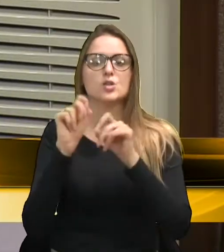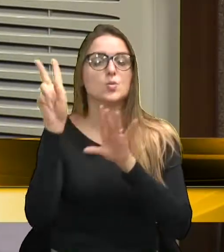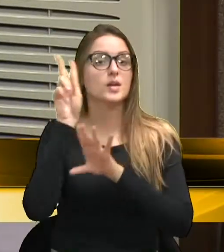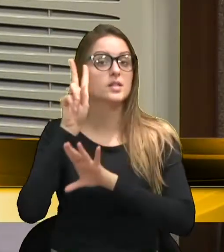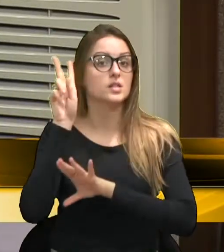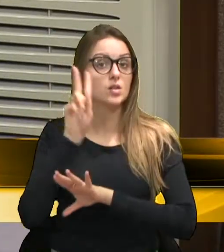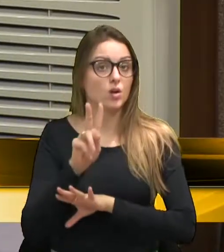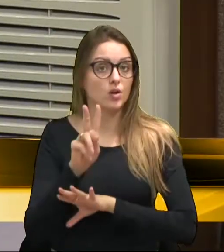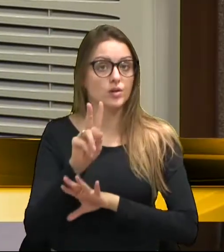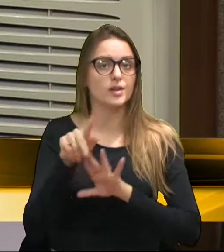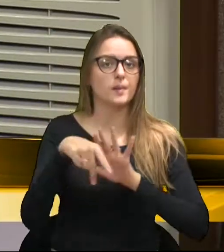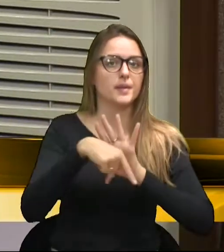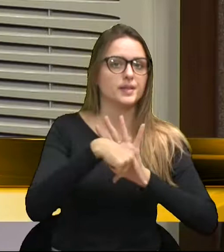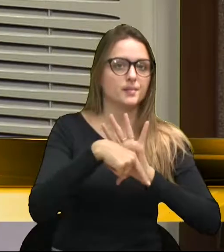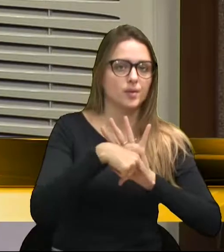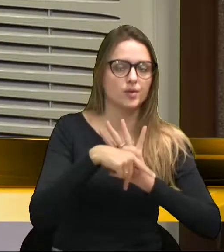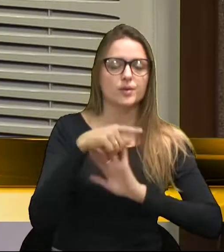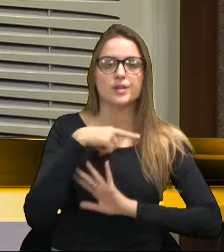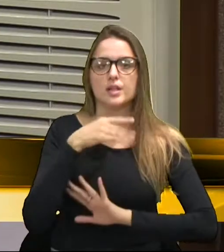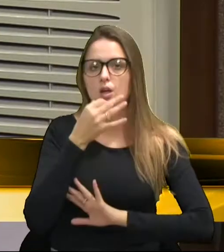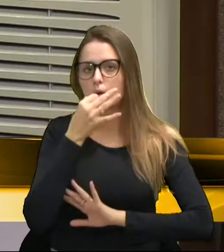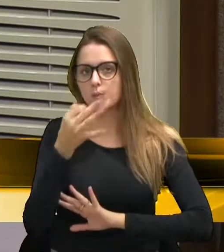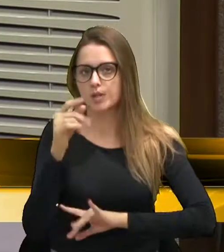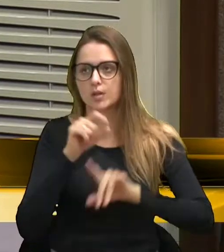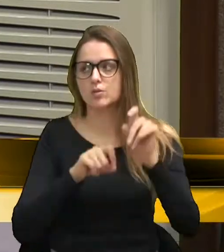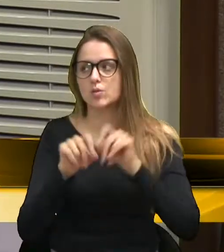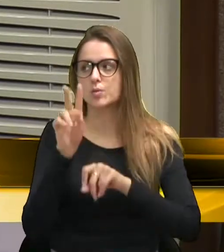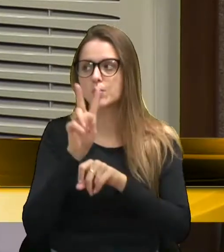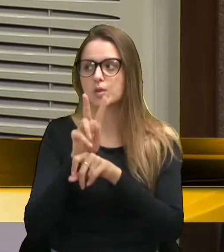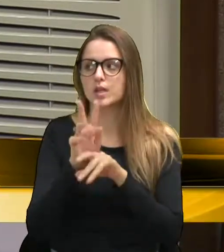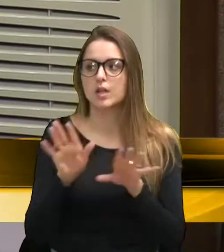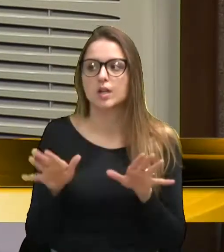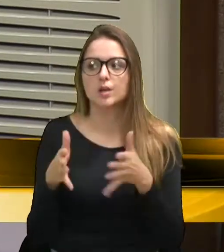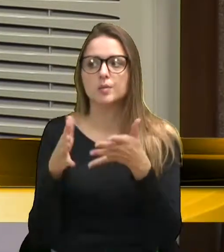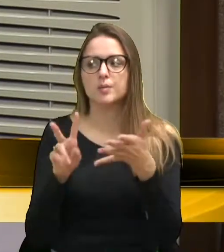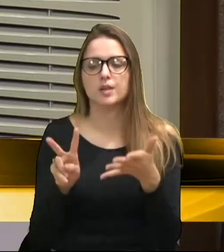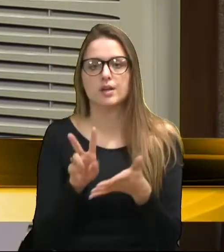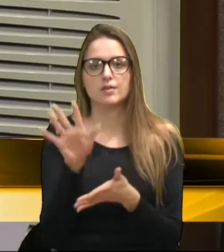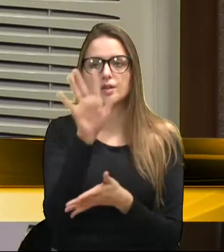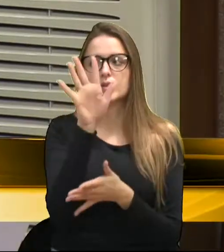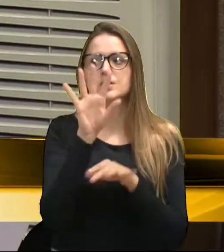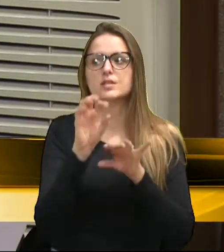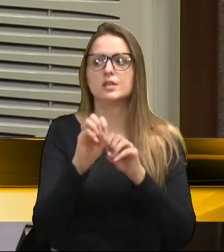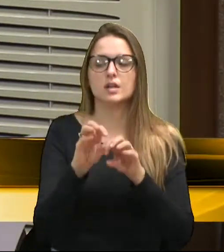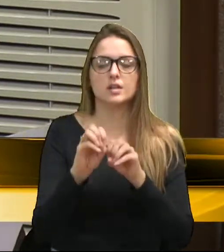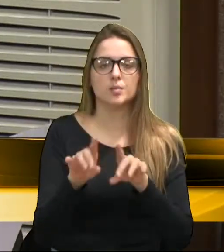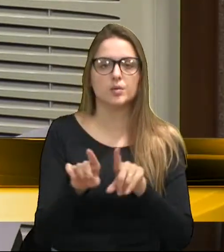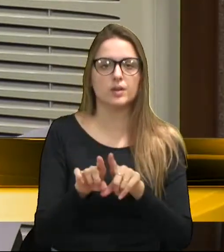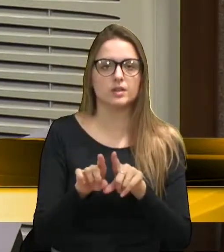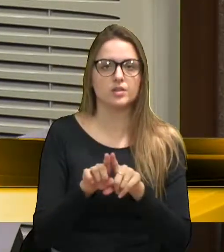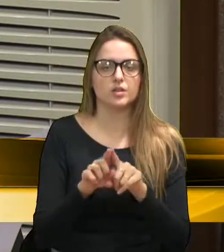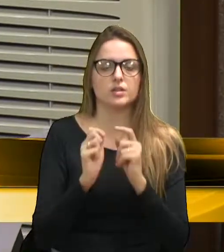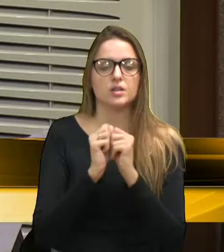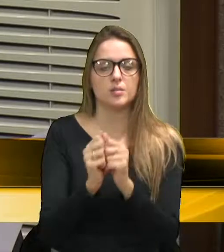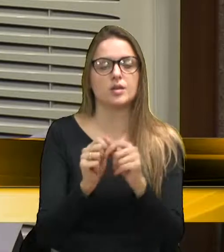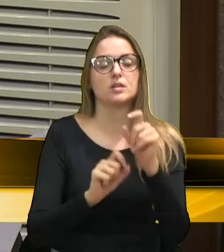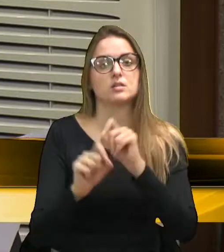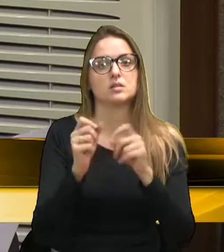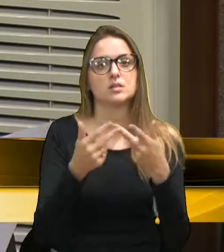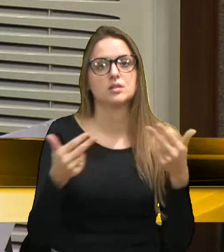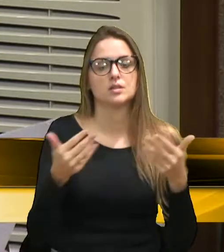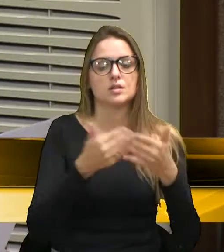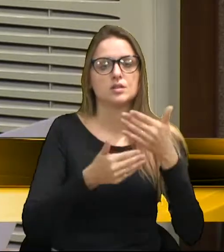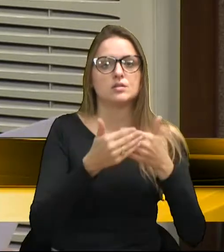ao inventário, orientar e dar pareceres sobre preservação e promover ações de valorização e educação patrimonial, considerando as dúvidas que surgem